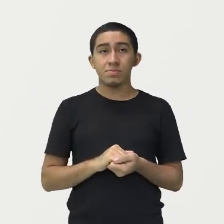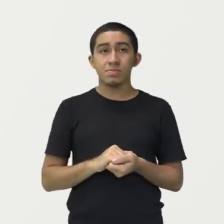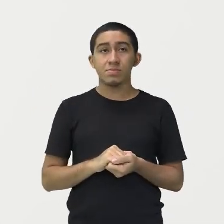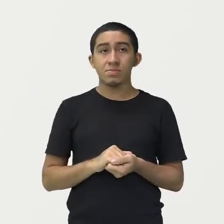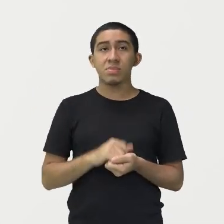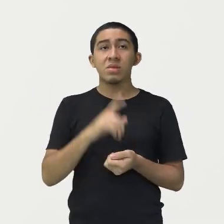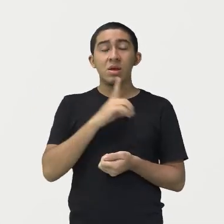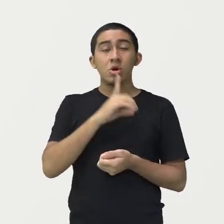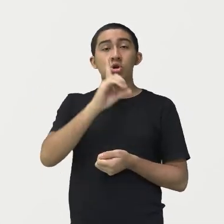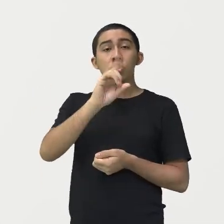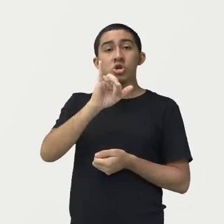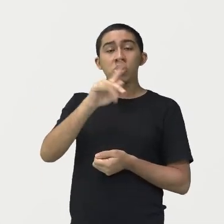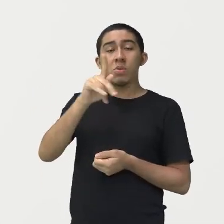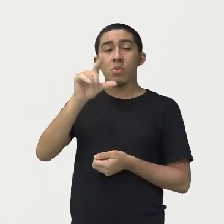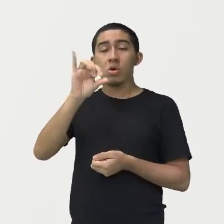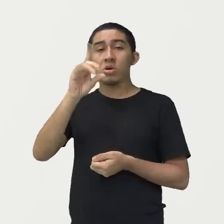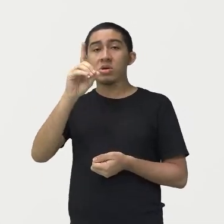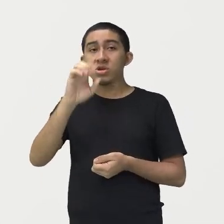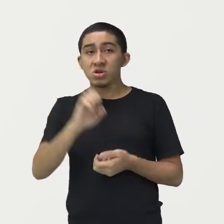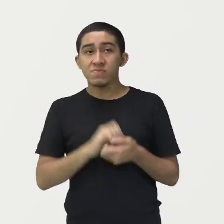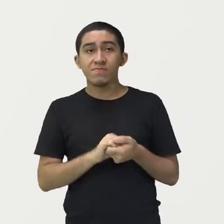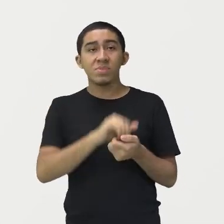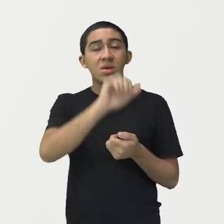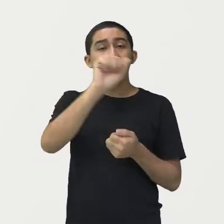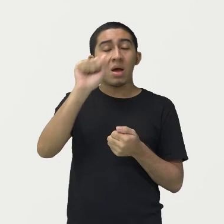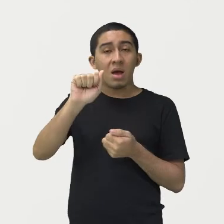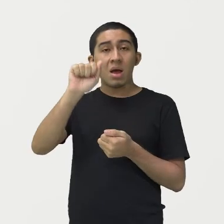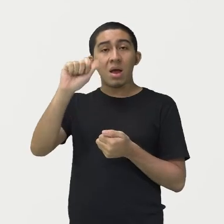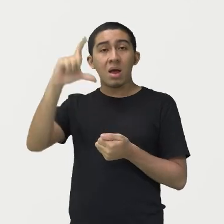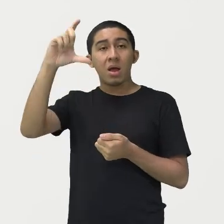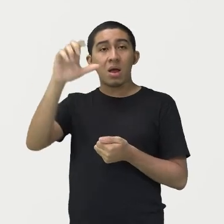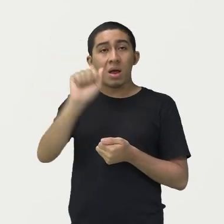Diploide, um trigo, azão, azão, bezão, bezão,